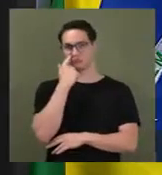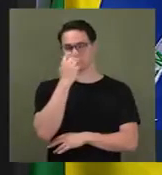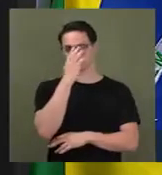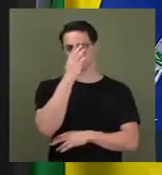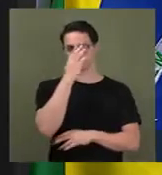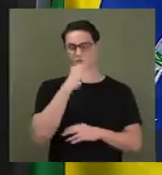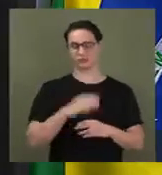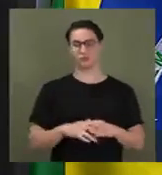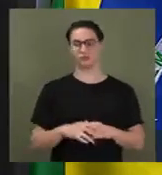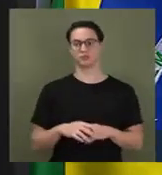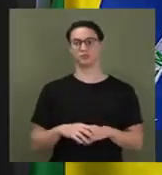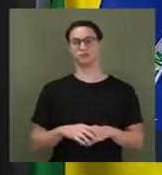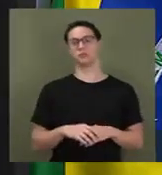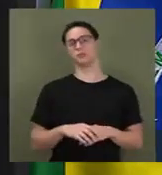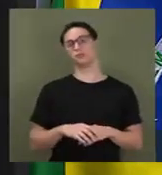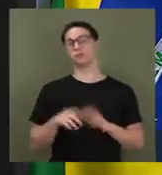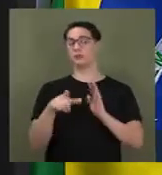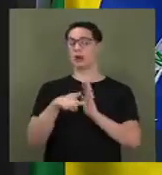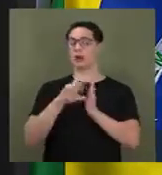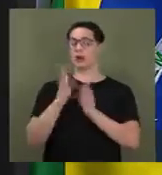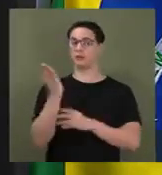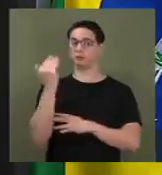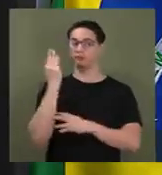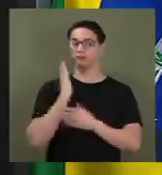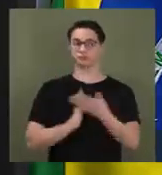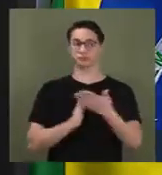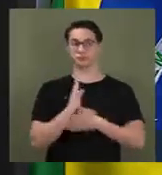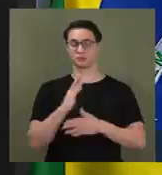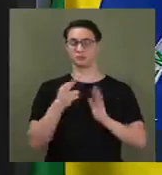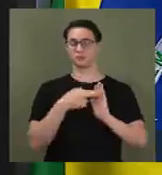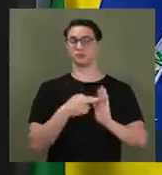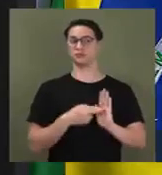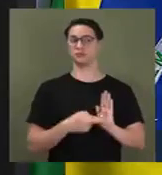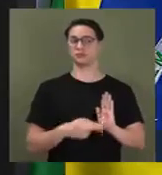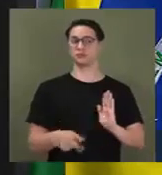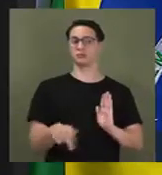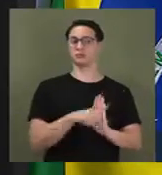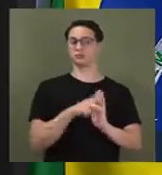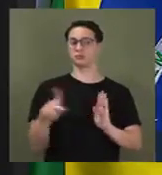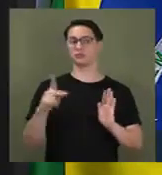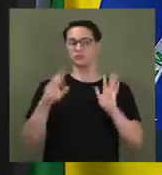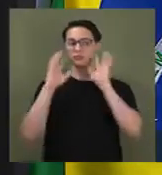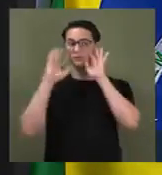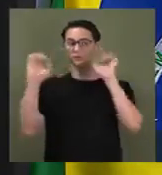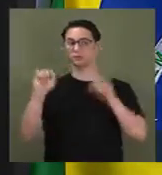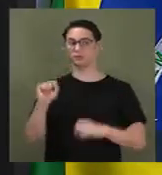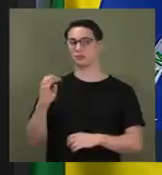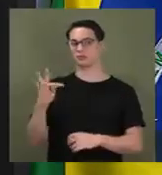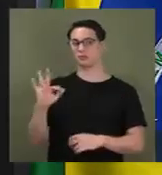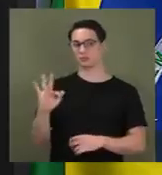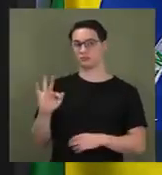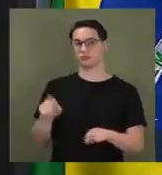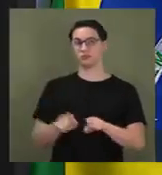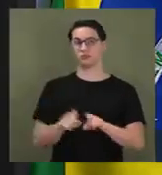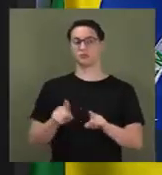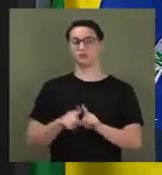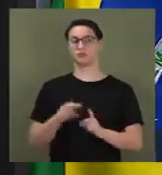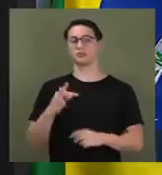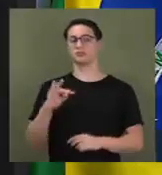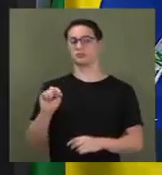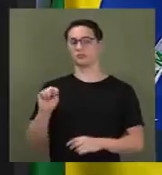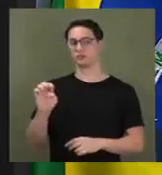dessa norma aprovada pelo Supremo e pela Justiça